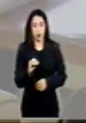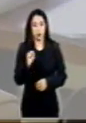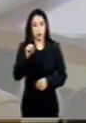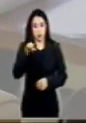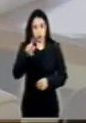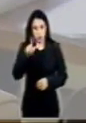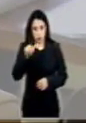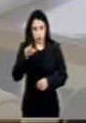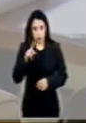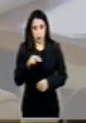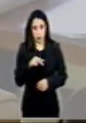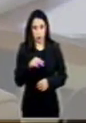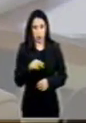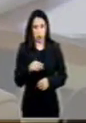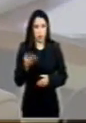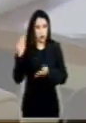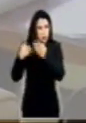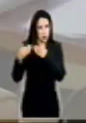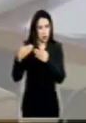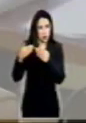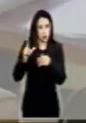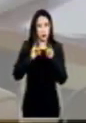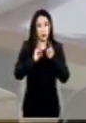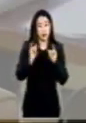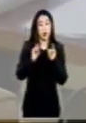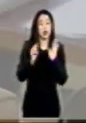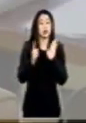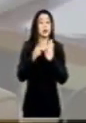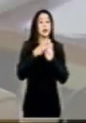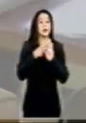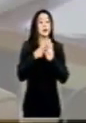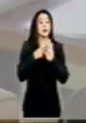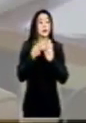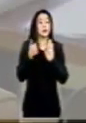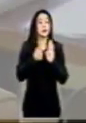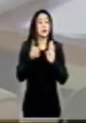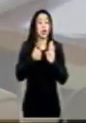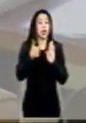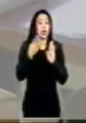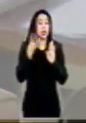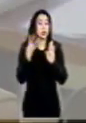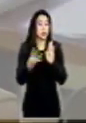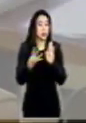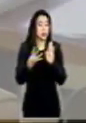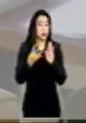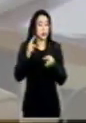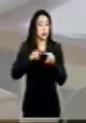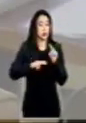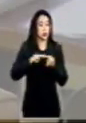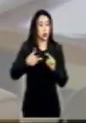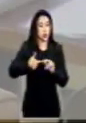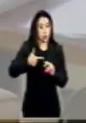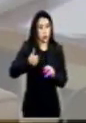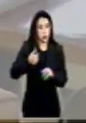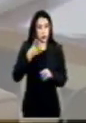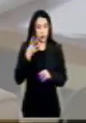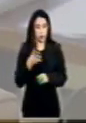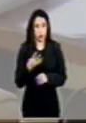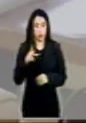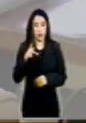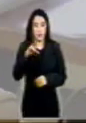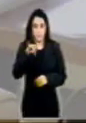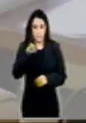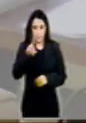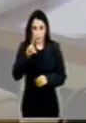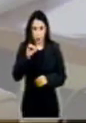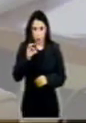foram narrados os seguintes fatos. Fato 1. Em 14 de julho de 2014, Pedro Ricardo Araújo